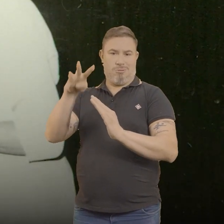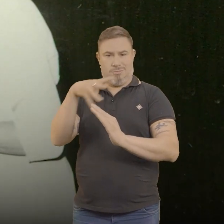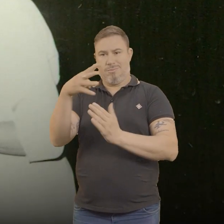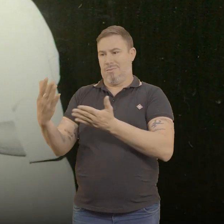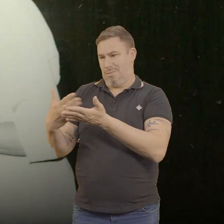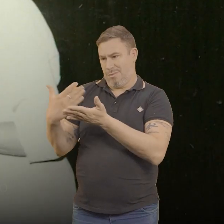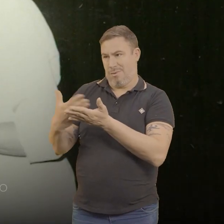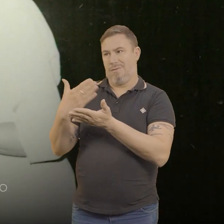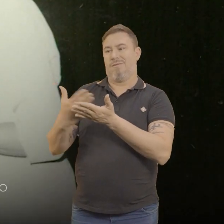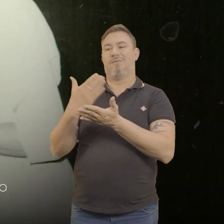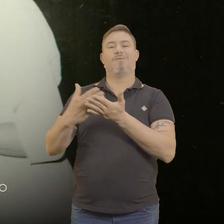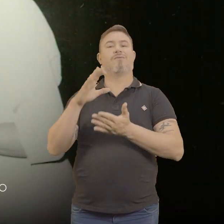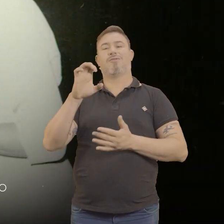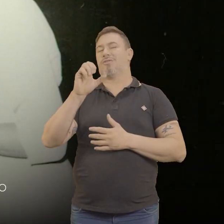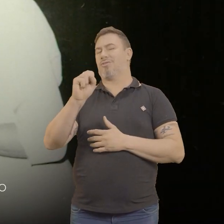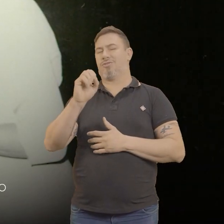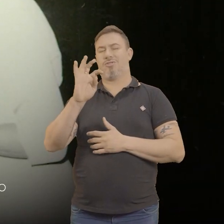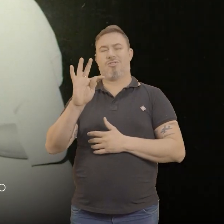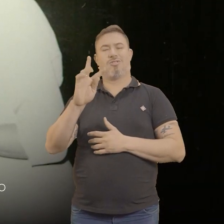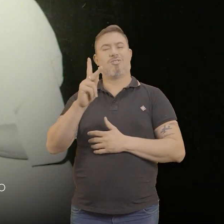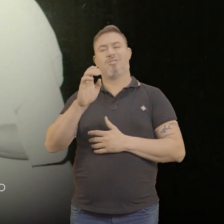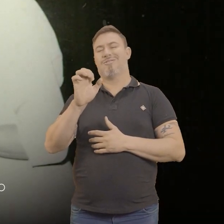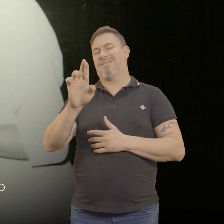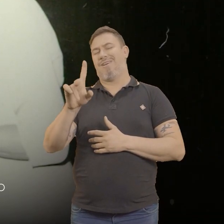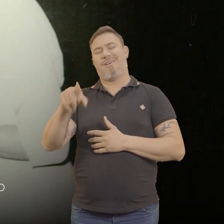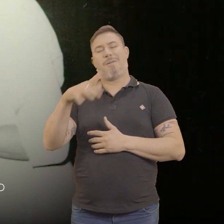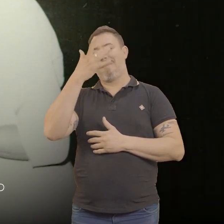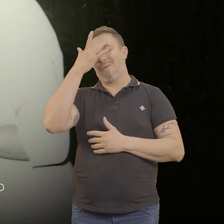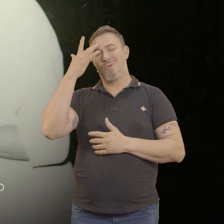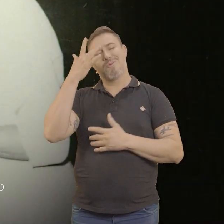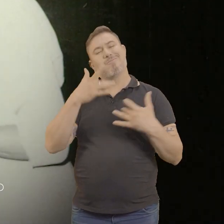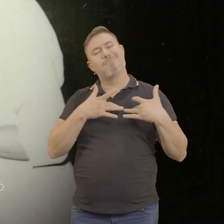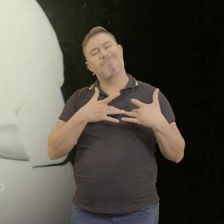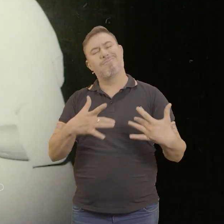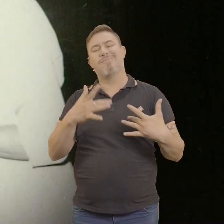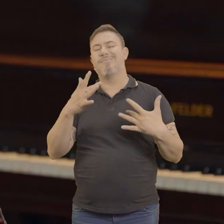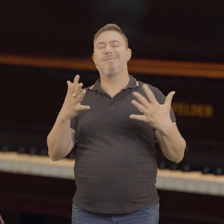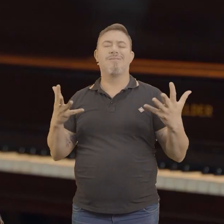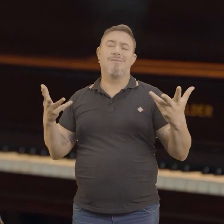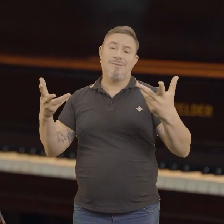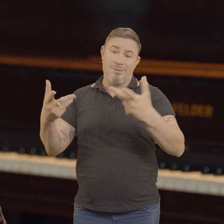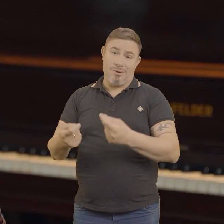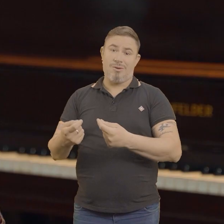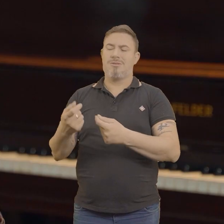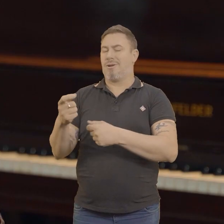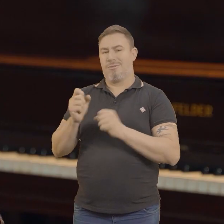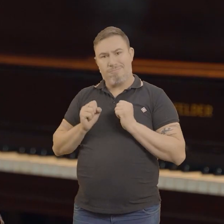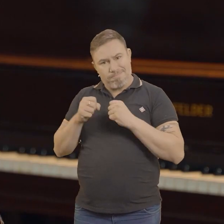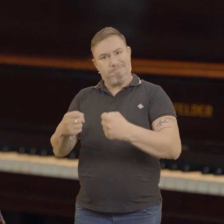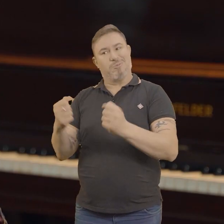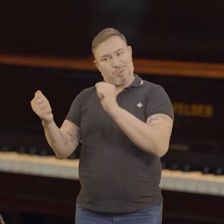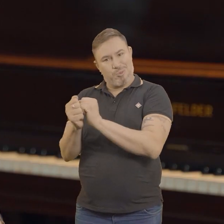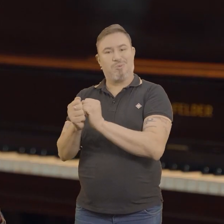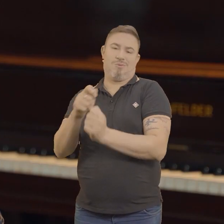Dona Esther era uma pessoa assim, muito generosa e dedicada com os alunos. Então,